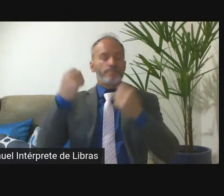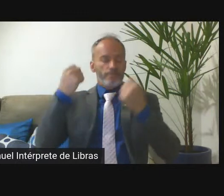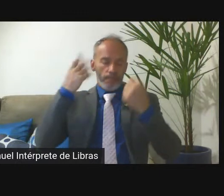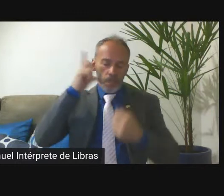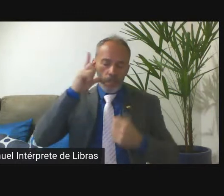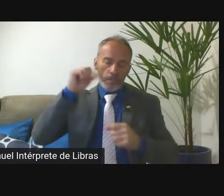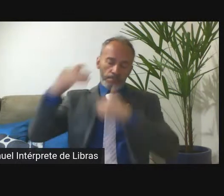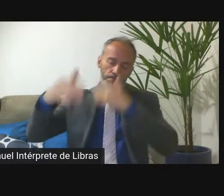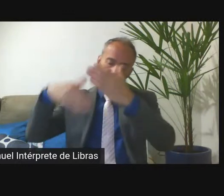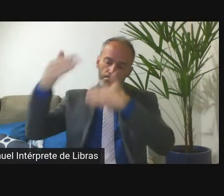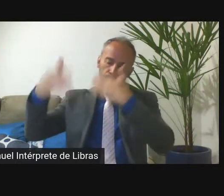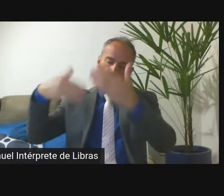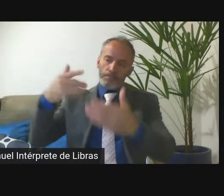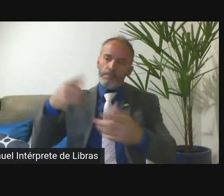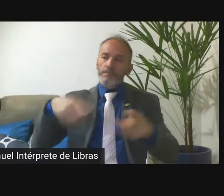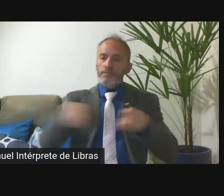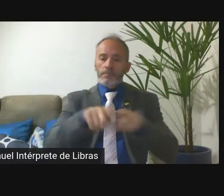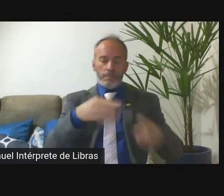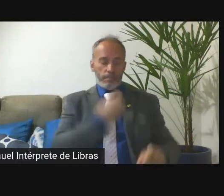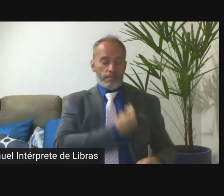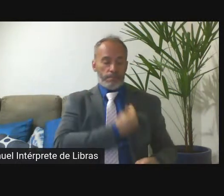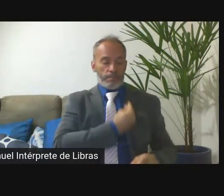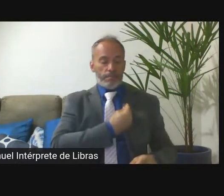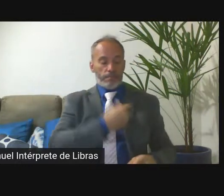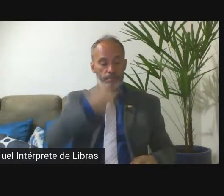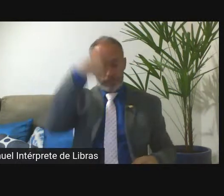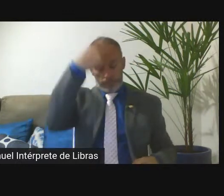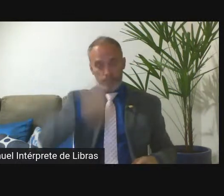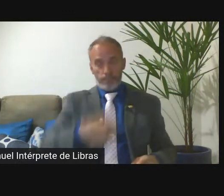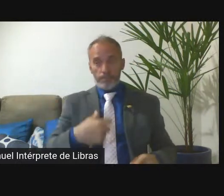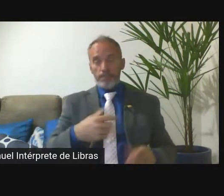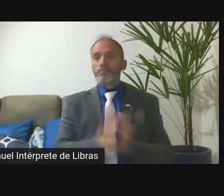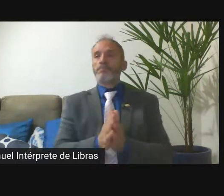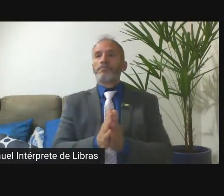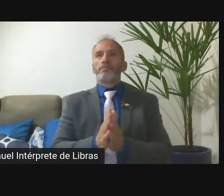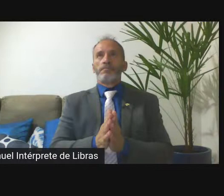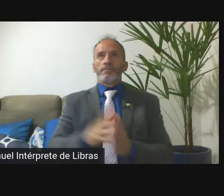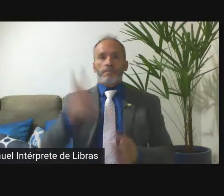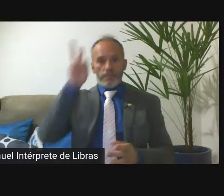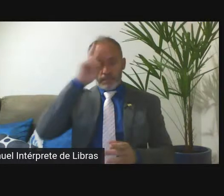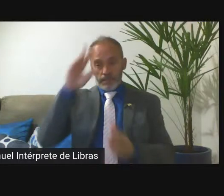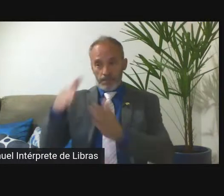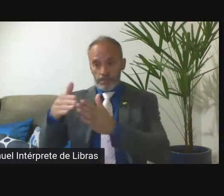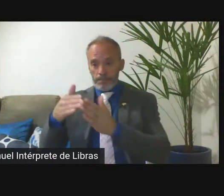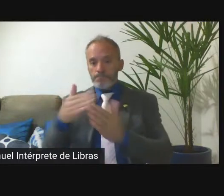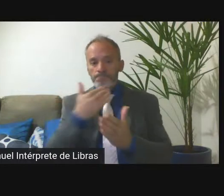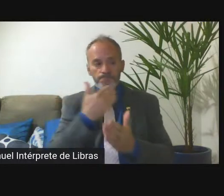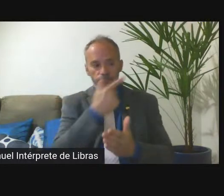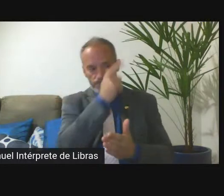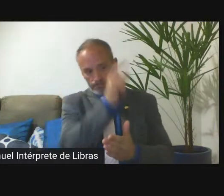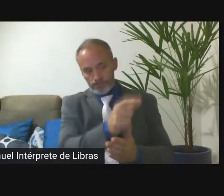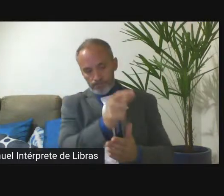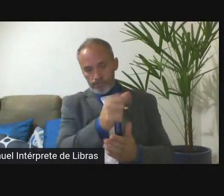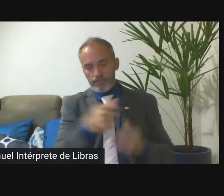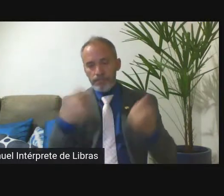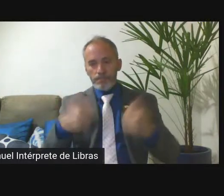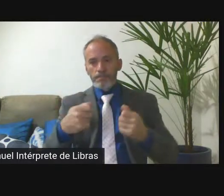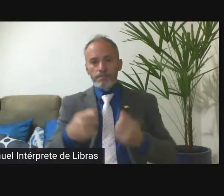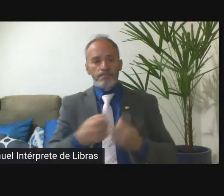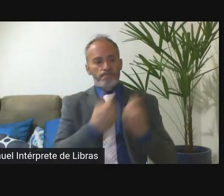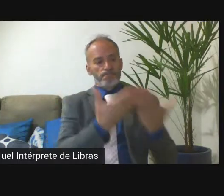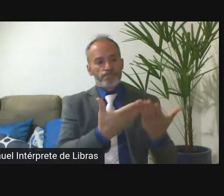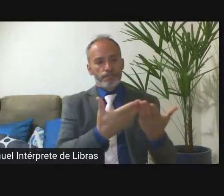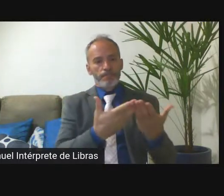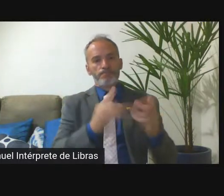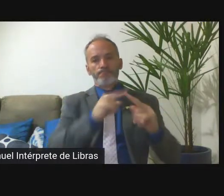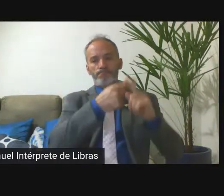carreira que escolheram, bem como na vida pessoal. Lembrando que quando pedimos um favor para alguém, devemos retribuir a